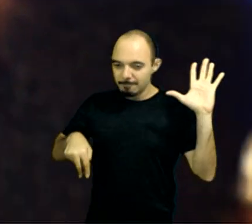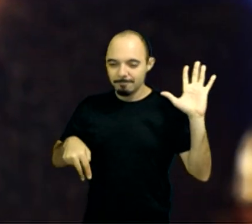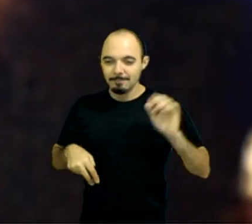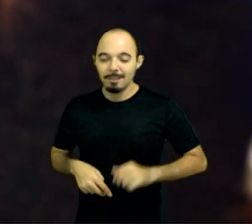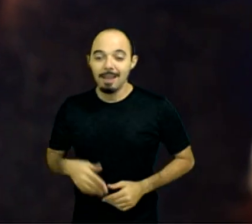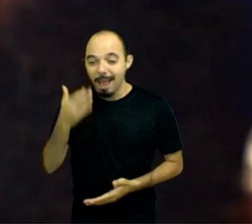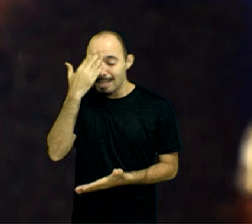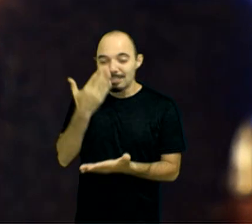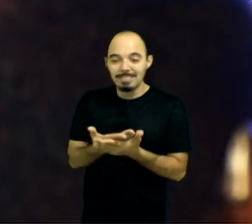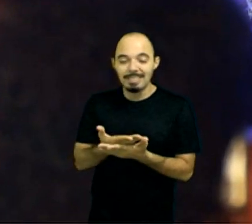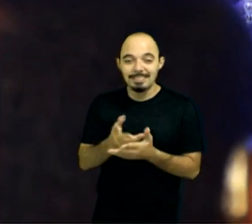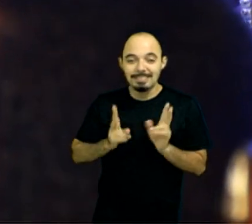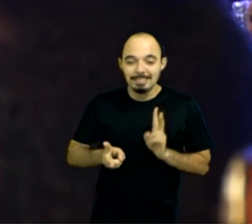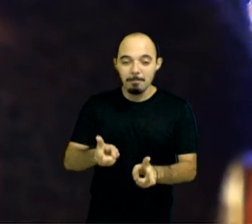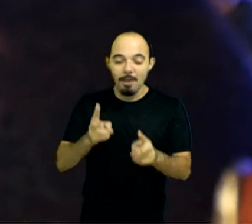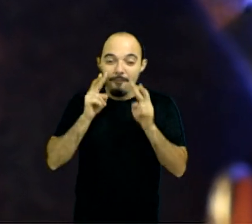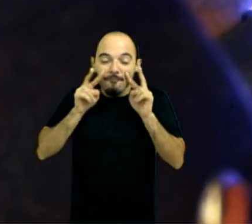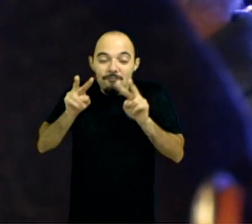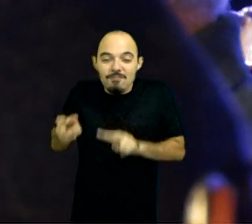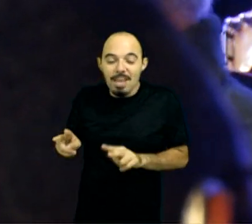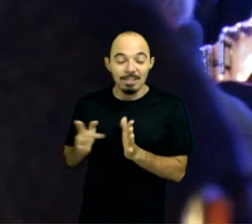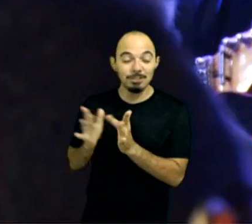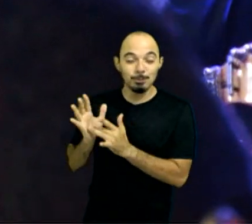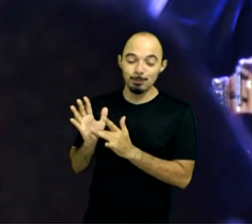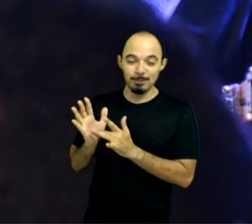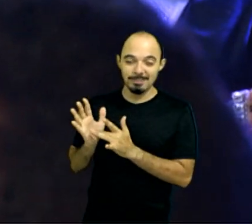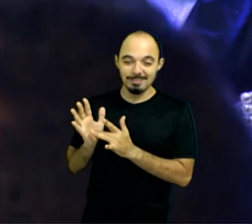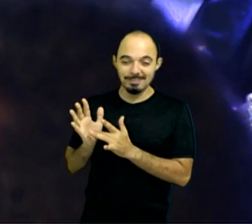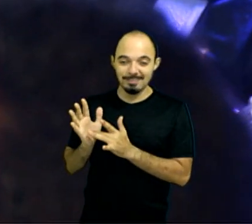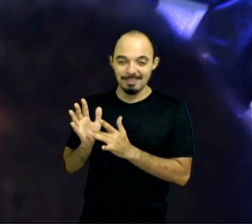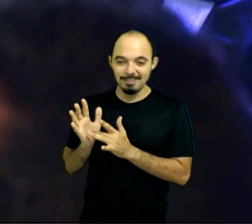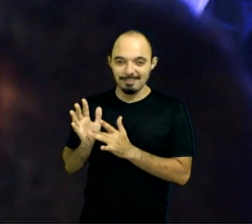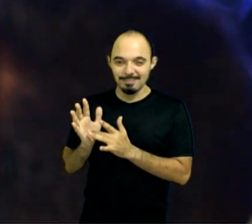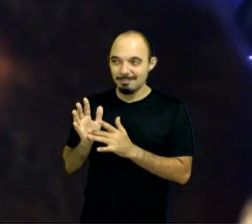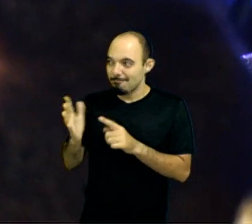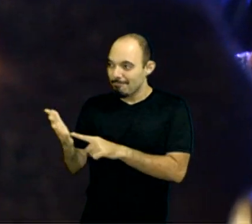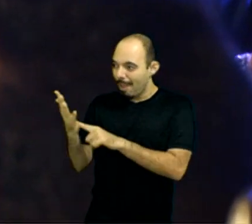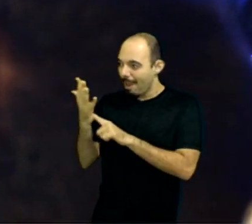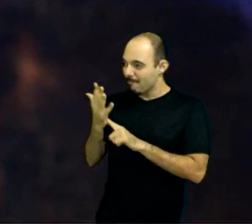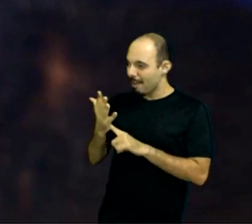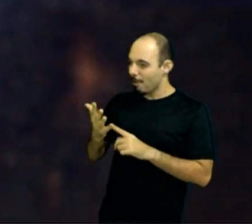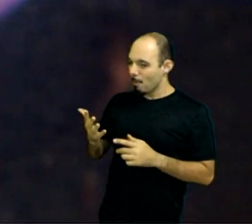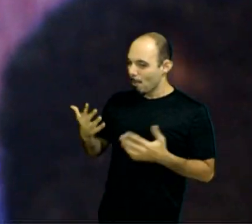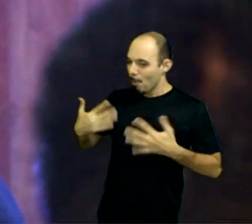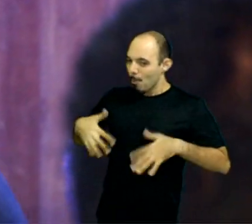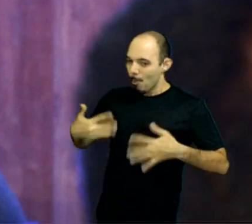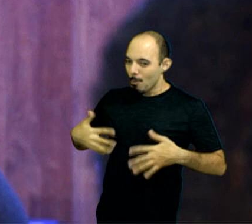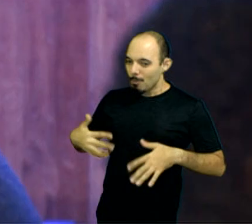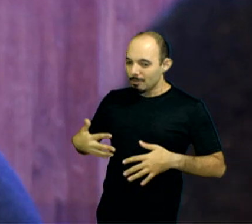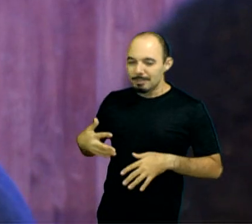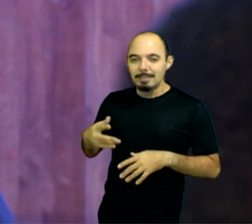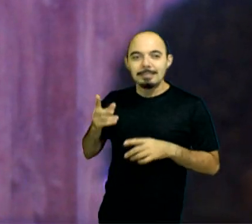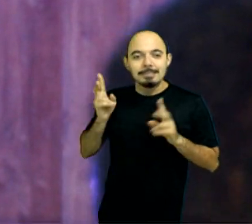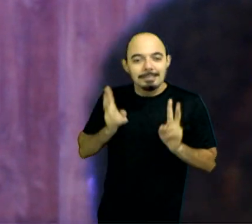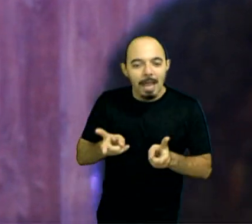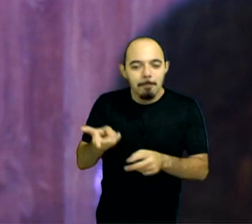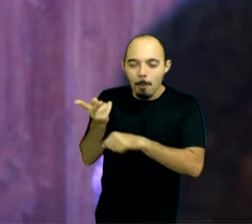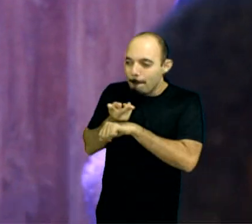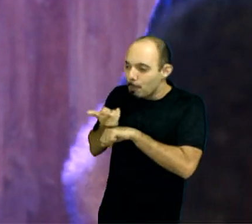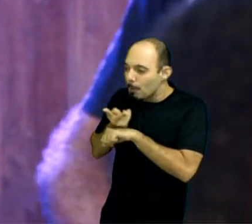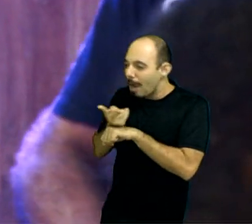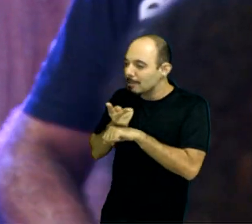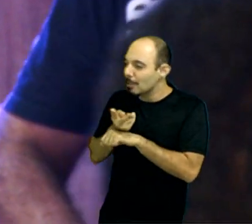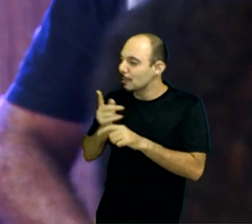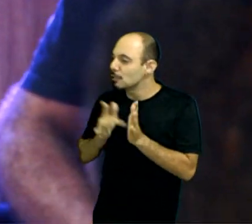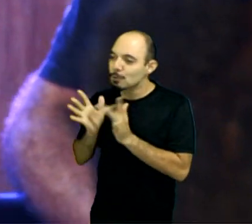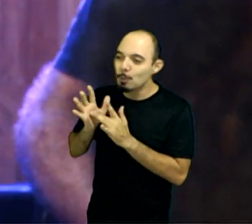quero vê-lo, Ele se revela a mim. Toda vez que eu busco, Ele me encontra. Louvado seja